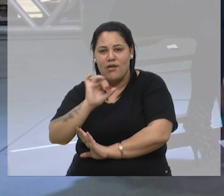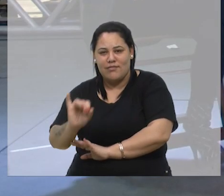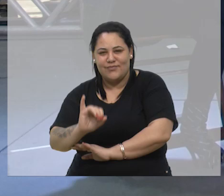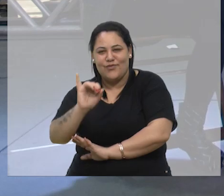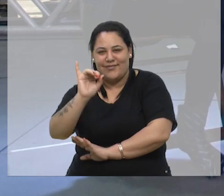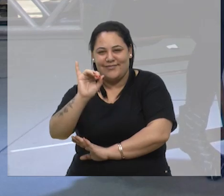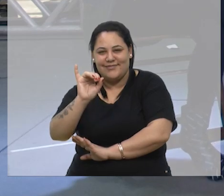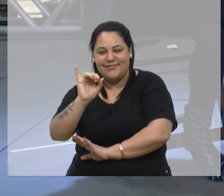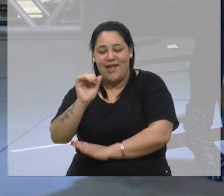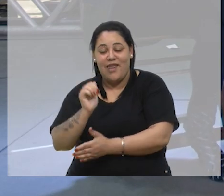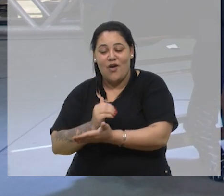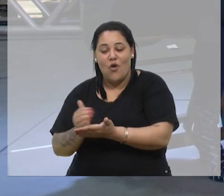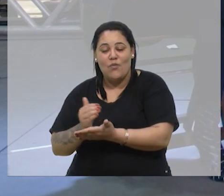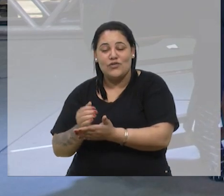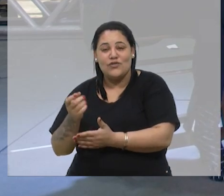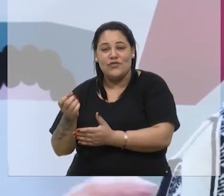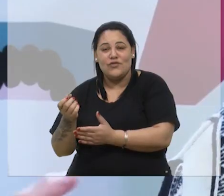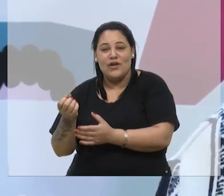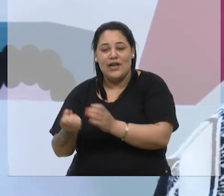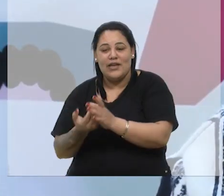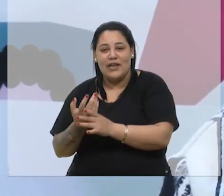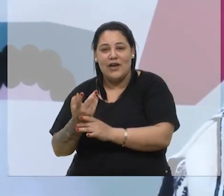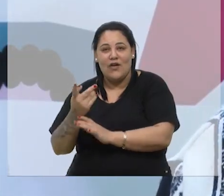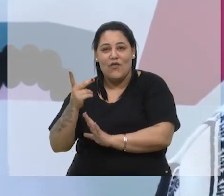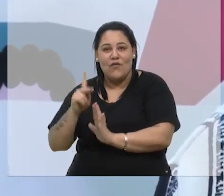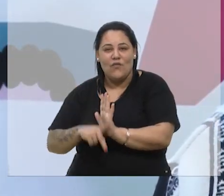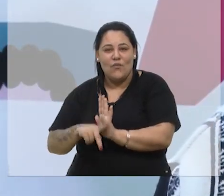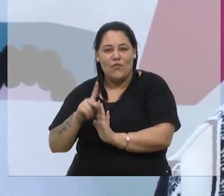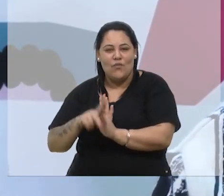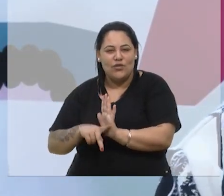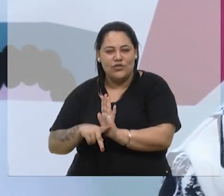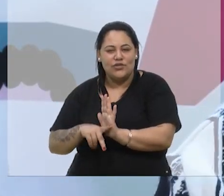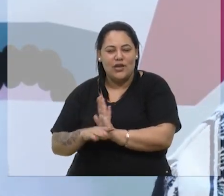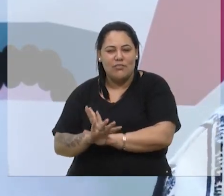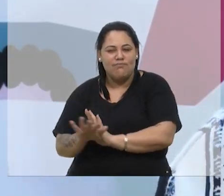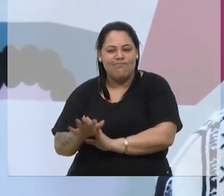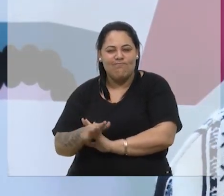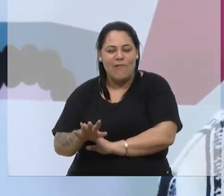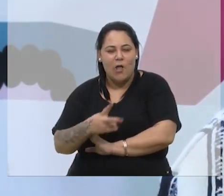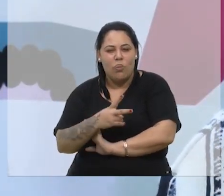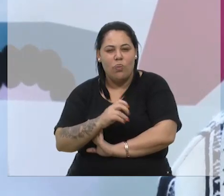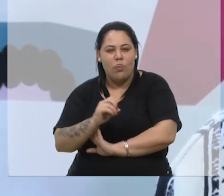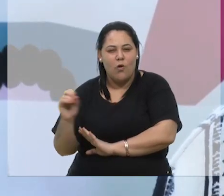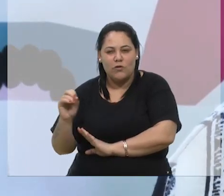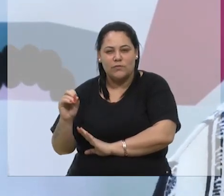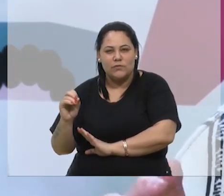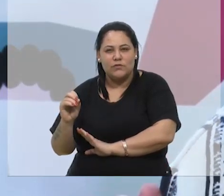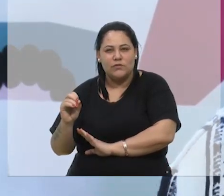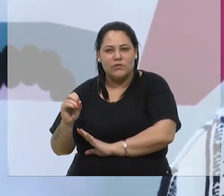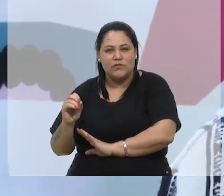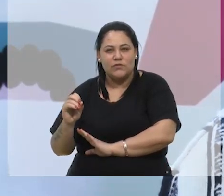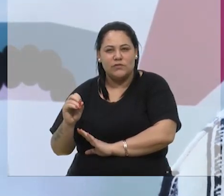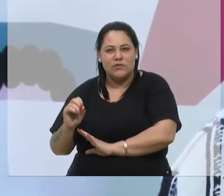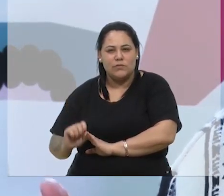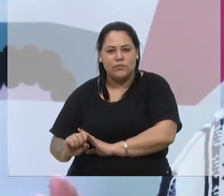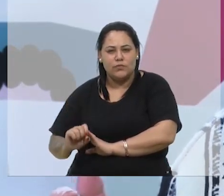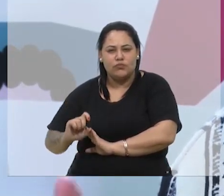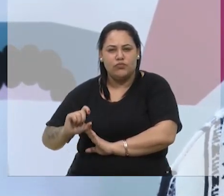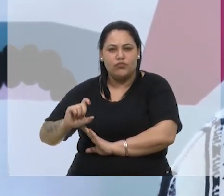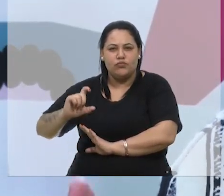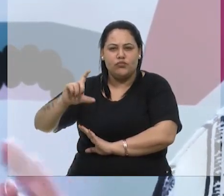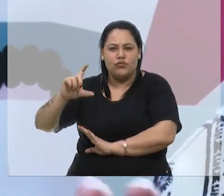vem. Às vezes é de um acontecimento diário. A gente escreve muito sobre aquilo que não aconteceu, mas deveria, né? Tem